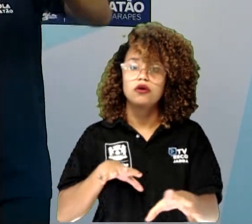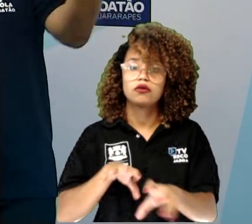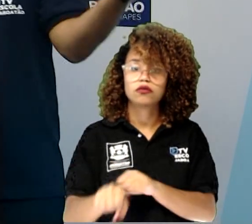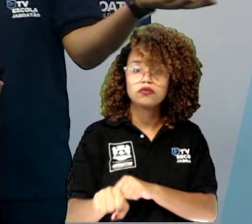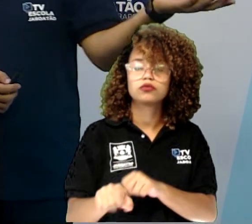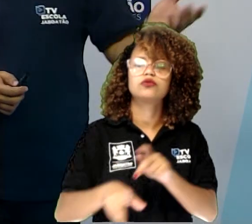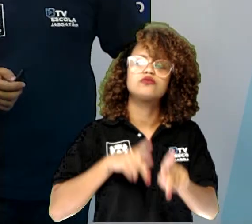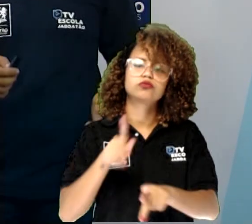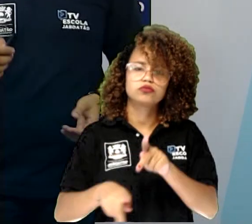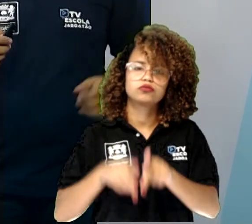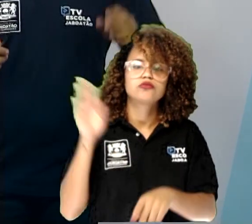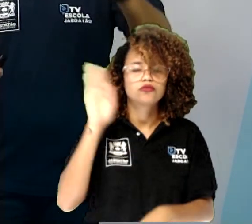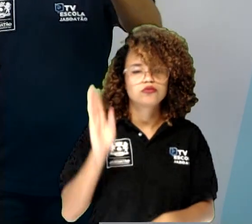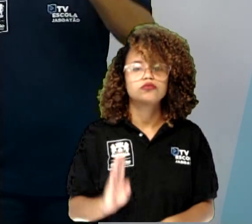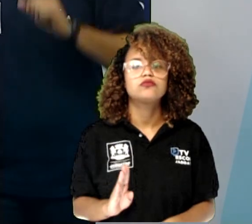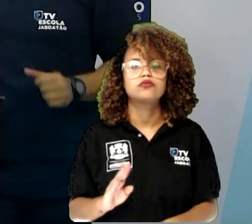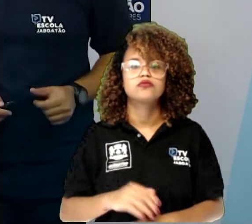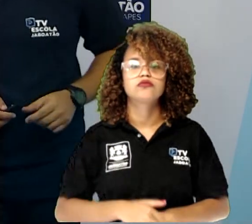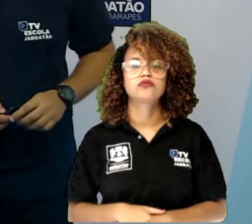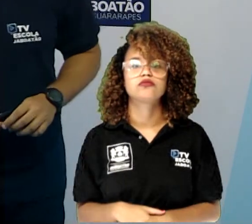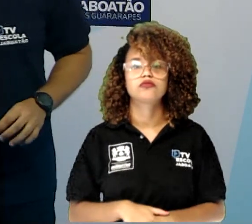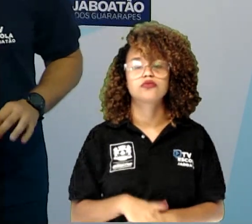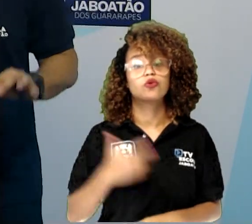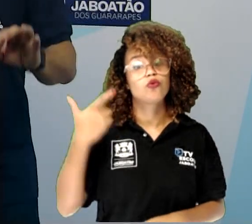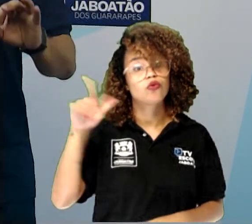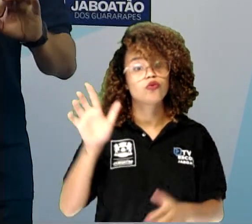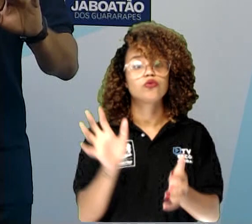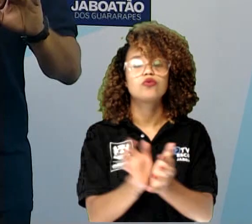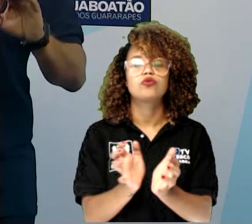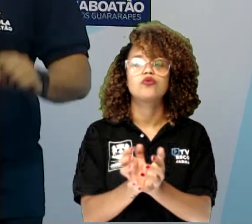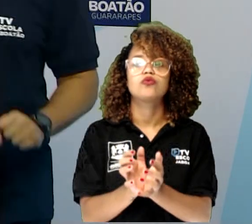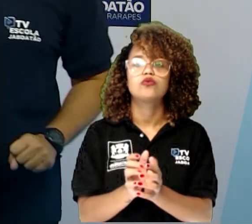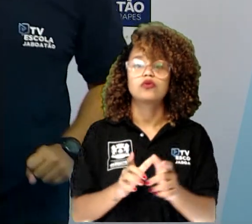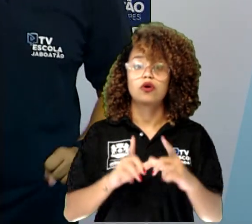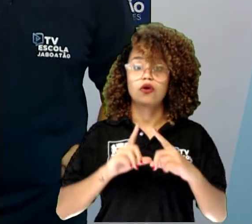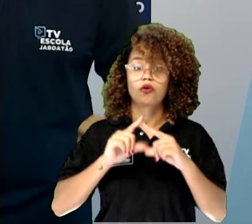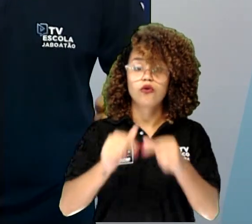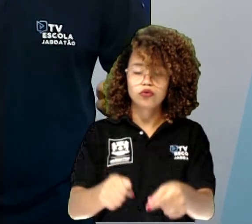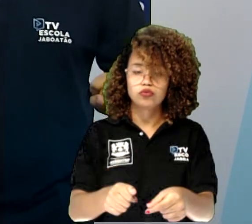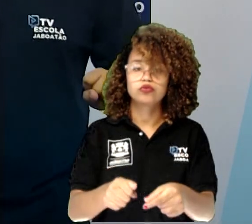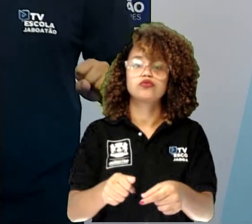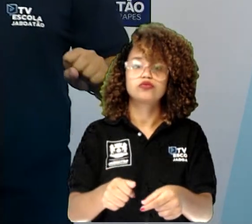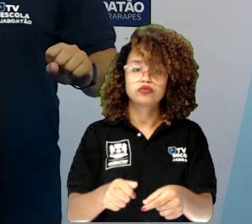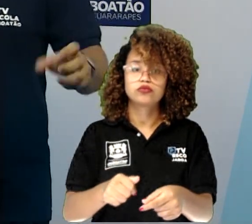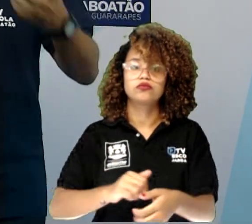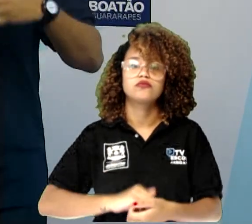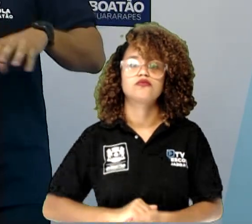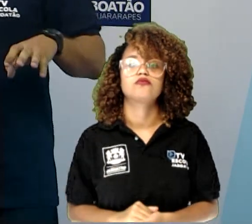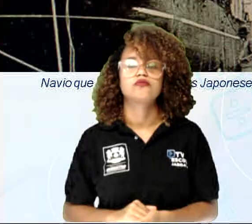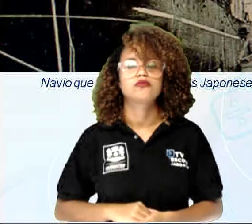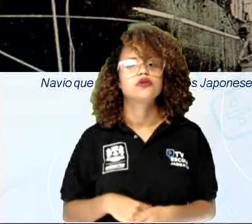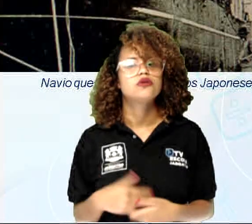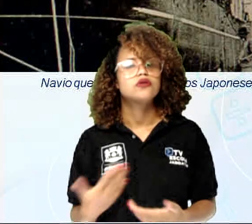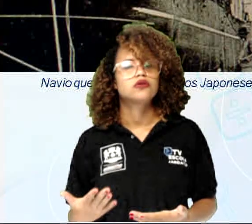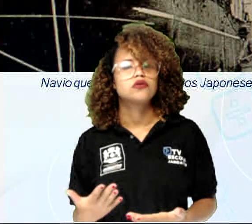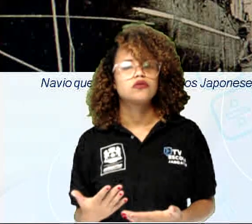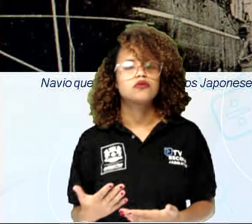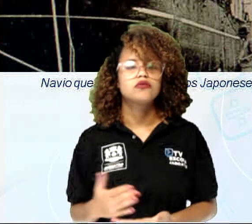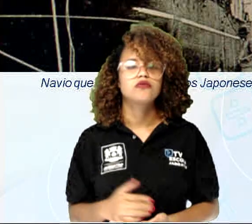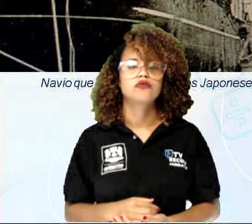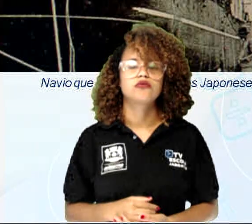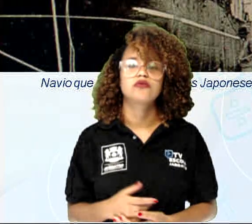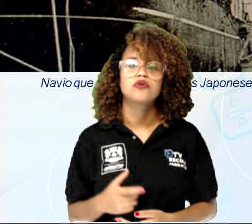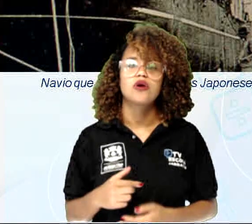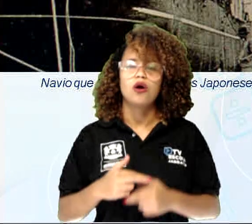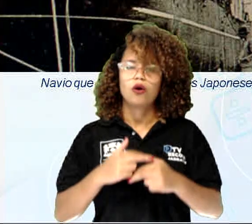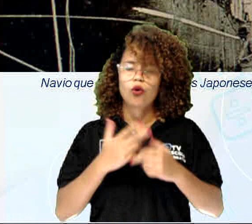do povo brasileiro, óbvio. O outro grupo são os japoneses. Tá, recentemente esse boom